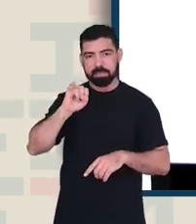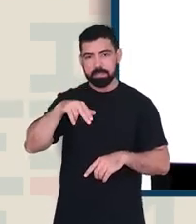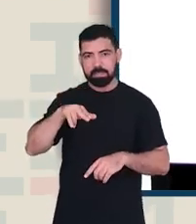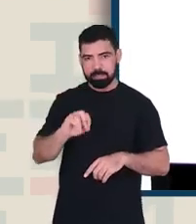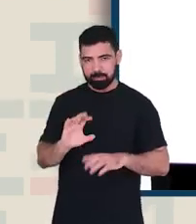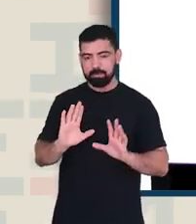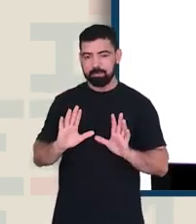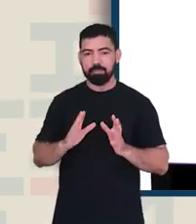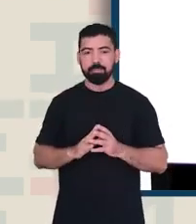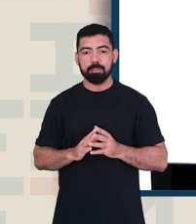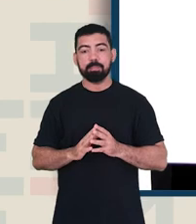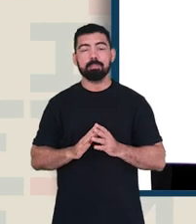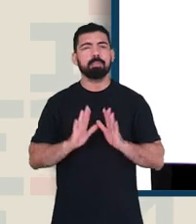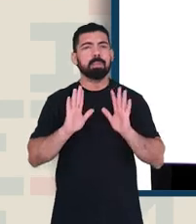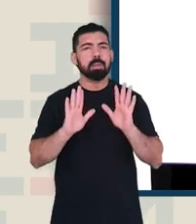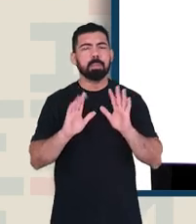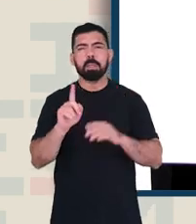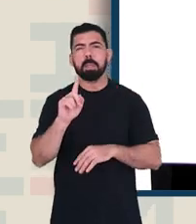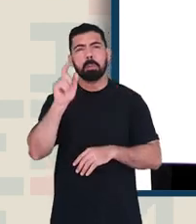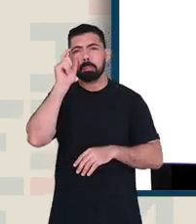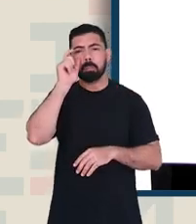E não interessa,